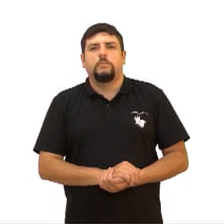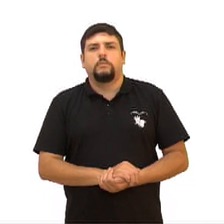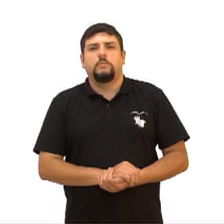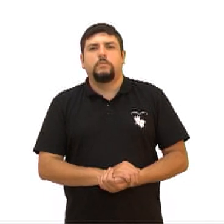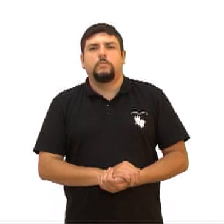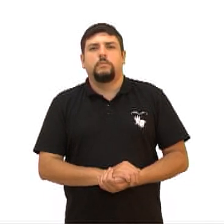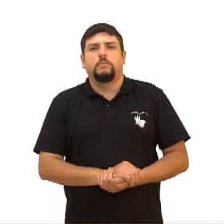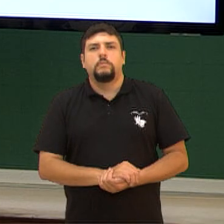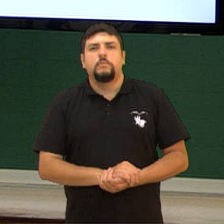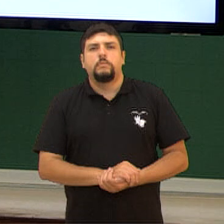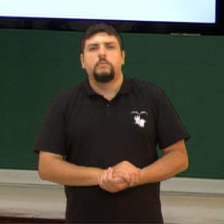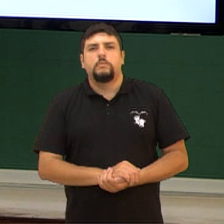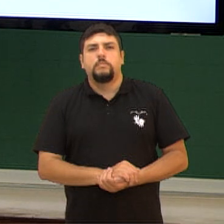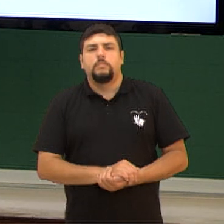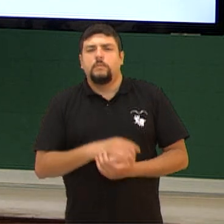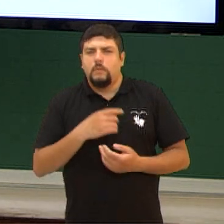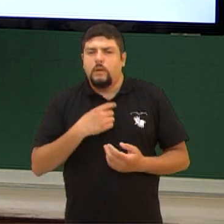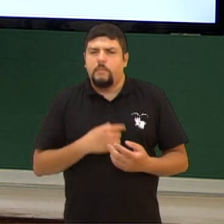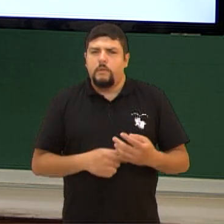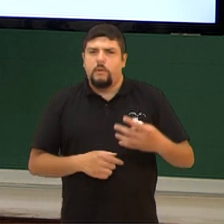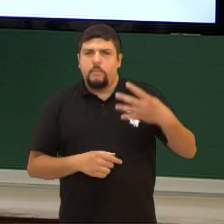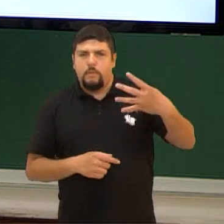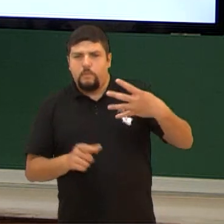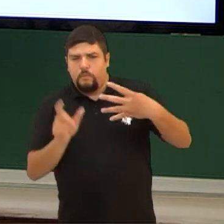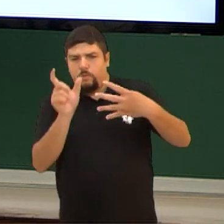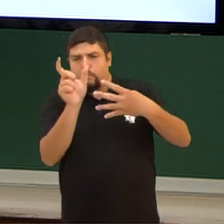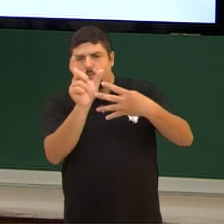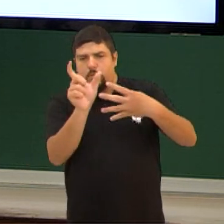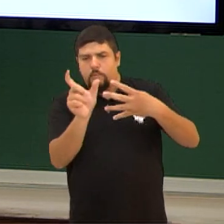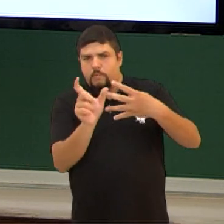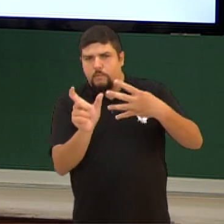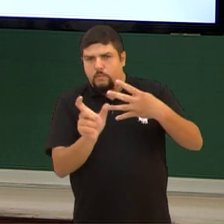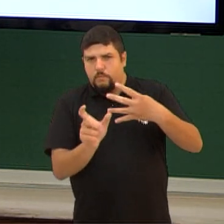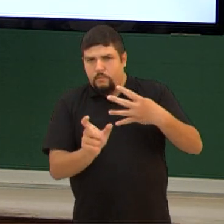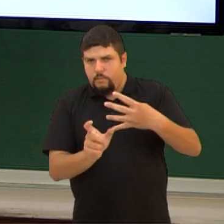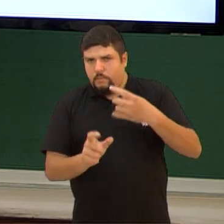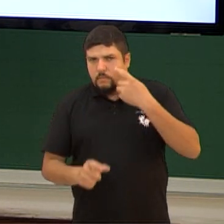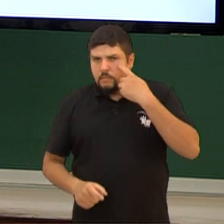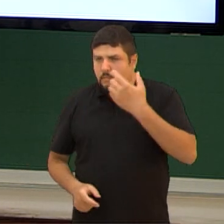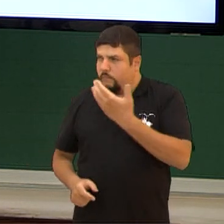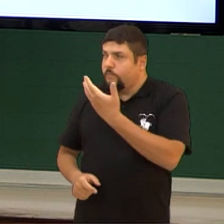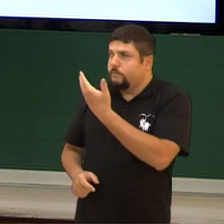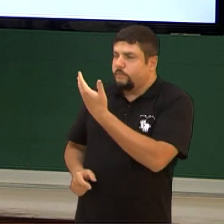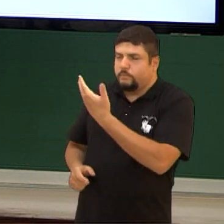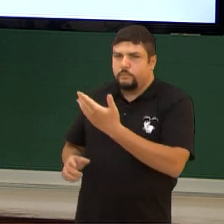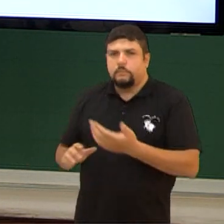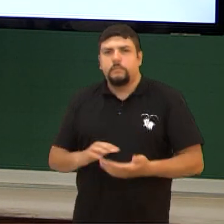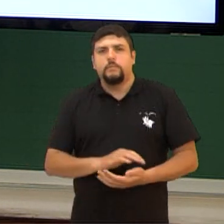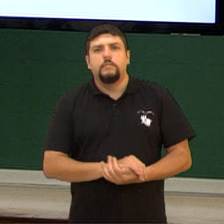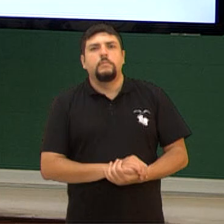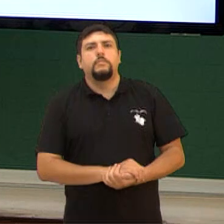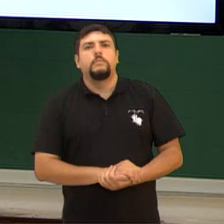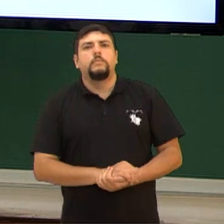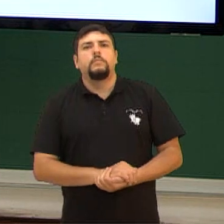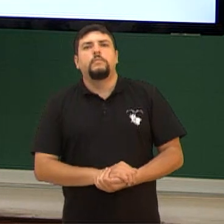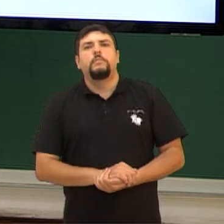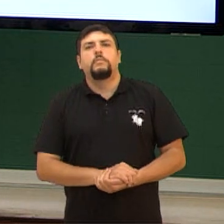aqui quatro palavras. São elas popular, danger, friend and